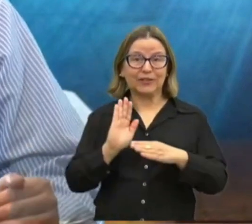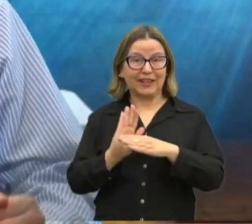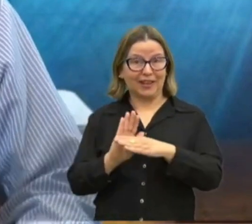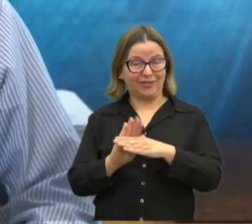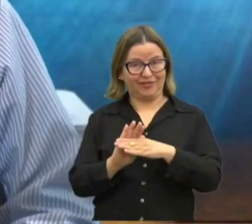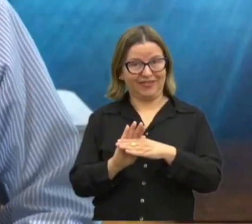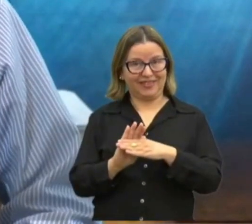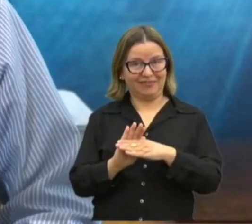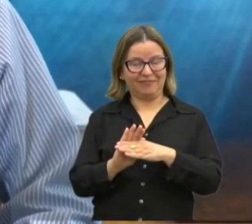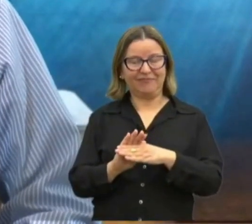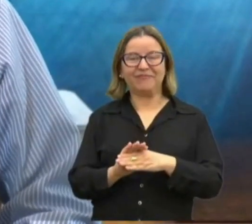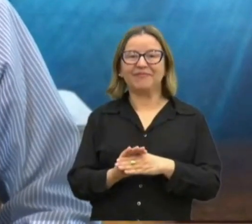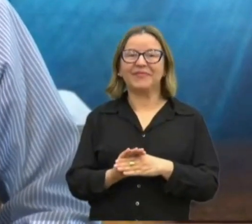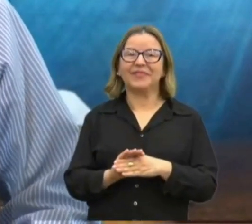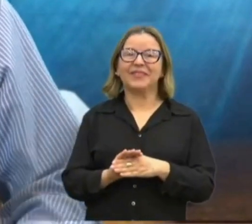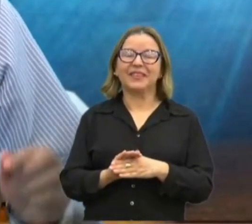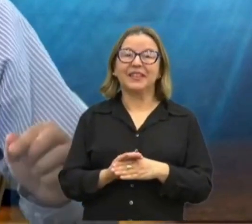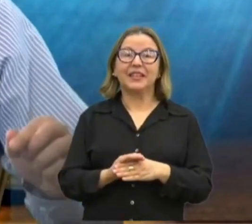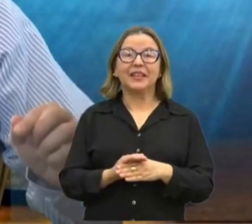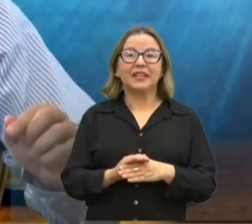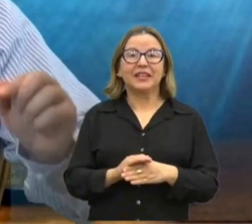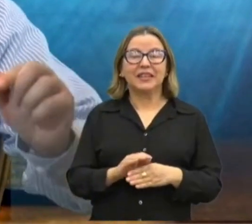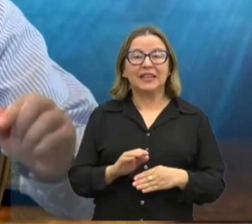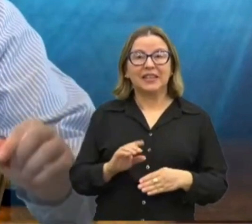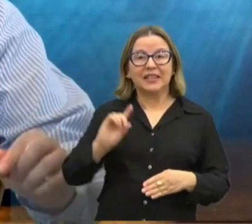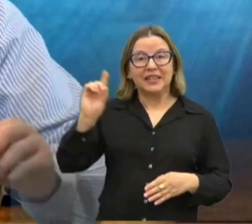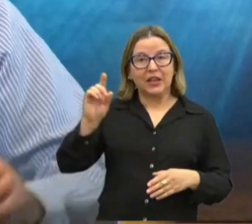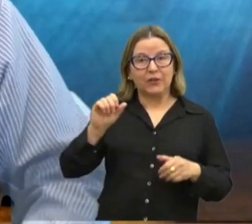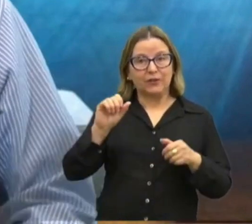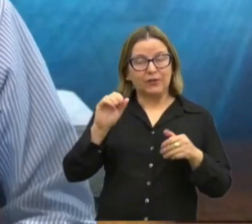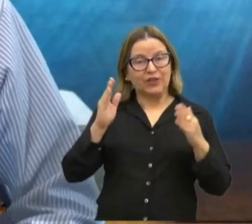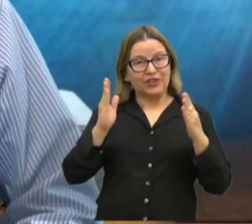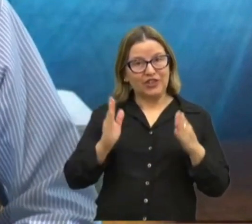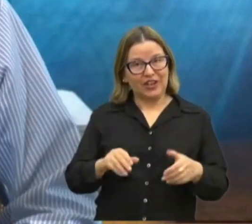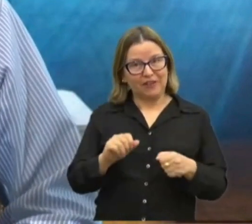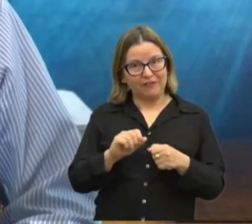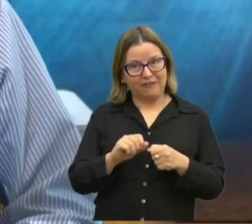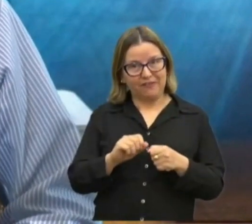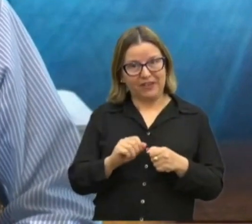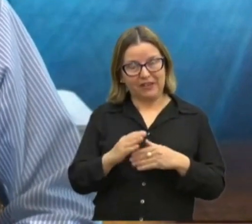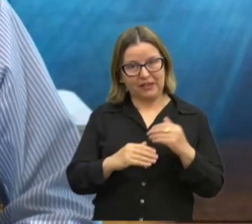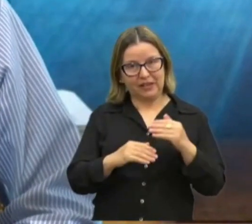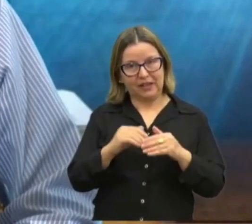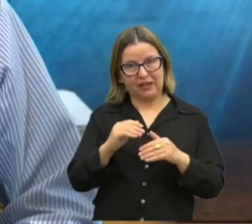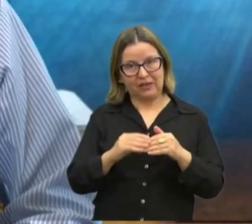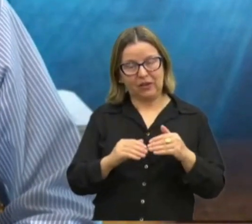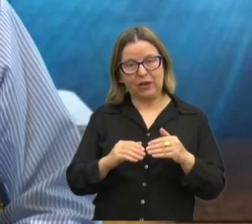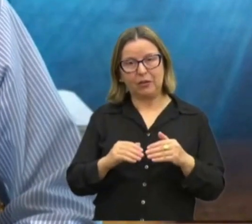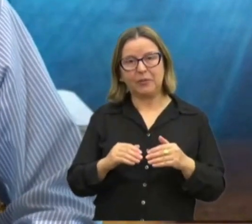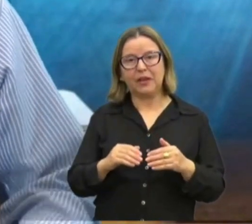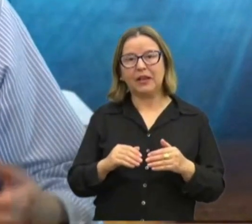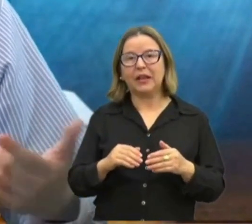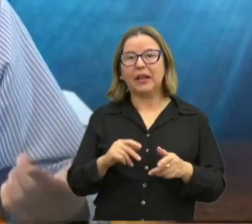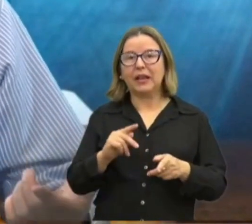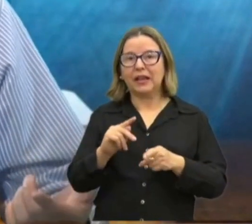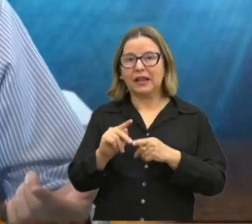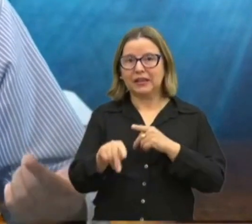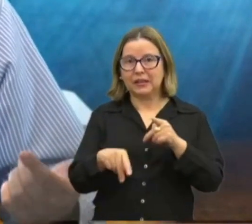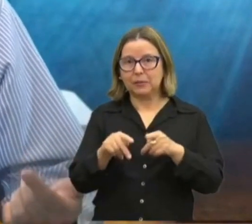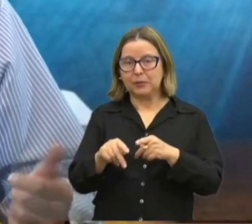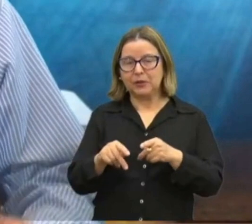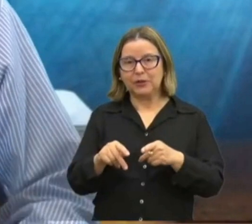já fez na vida de todos aqueles que creram em Jesus Cristo. E